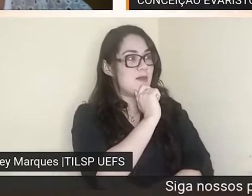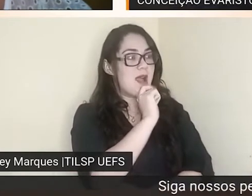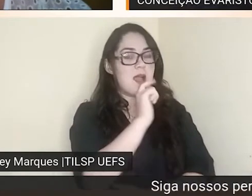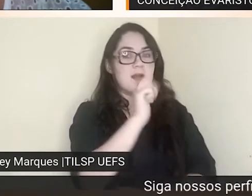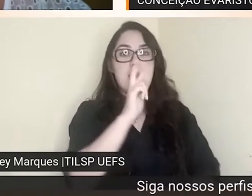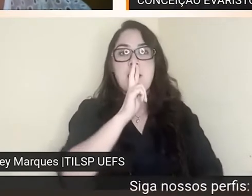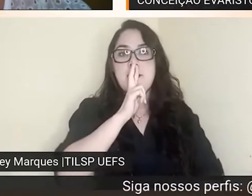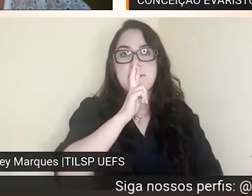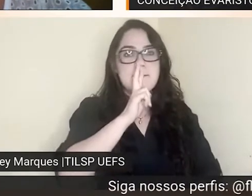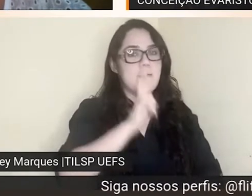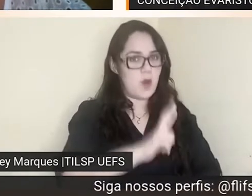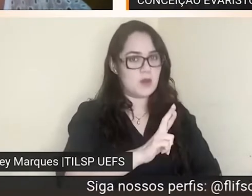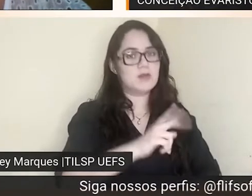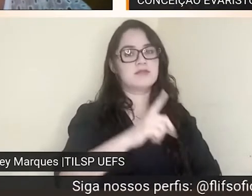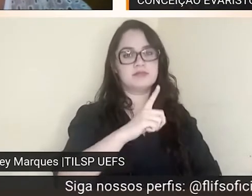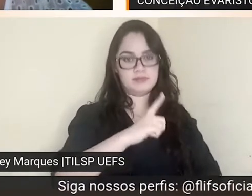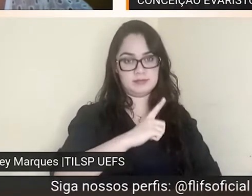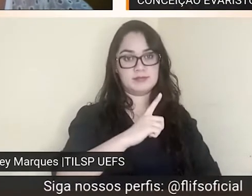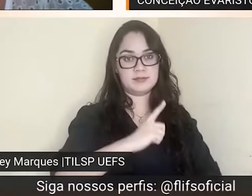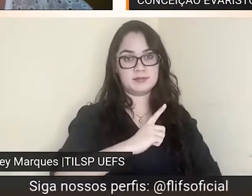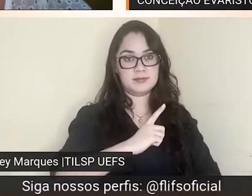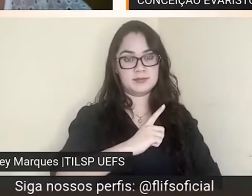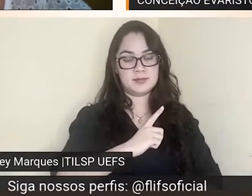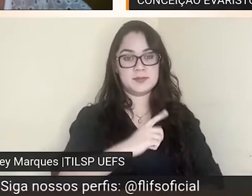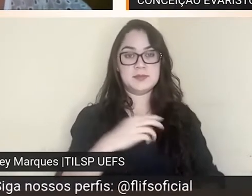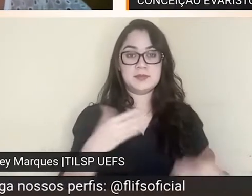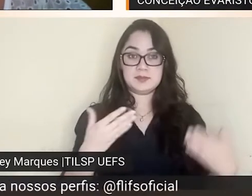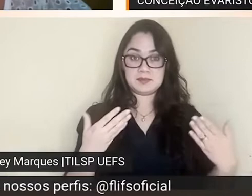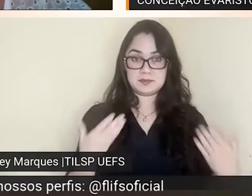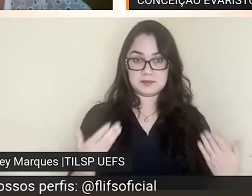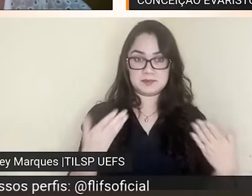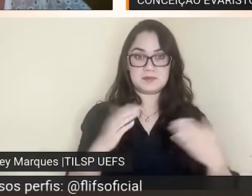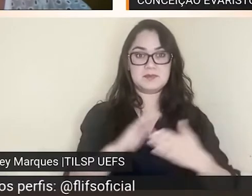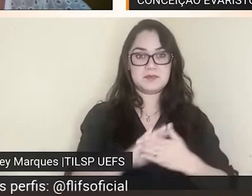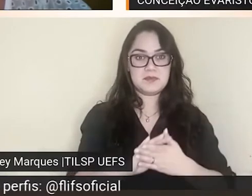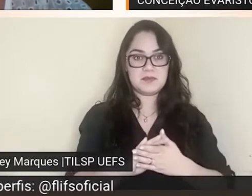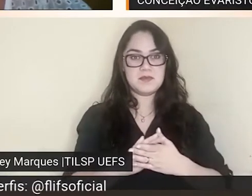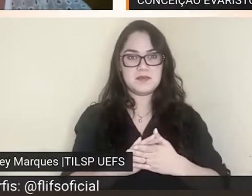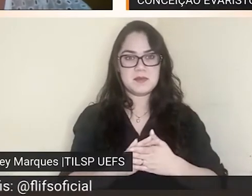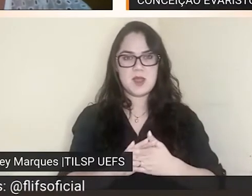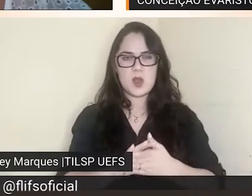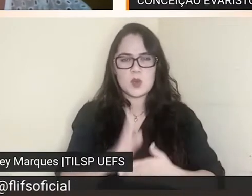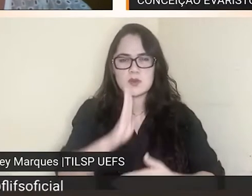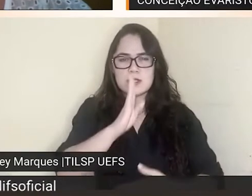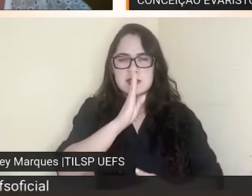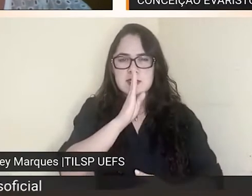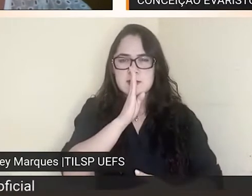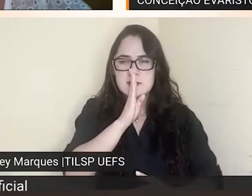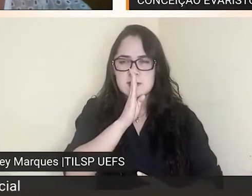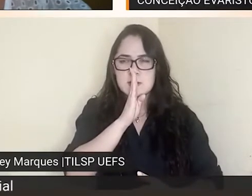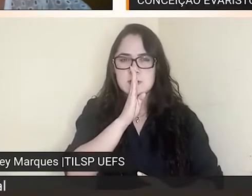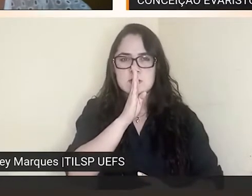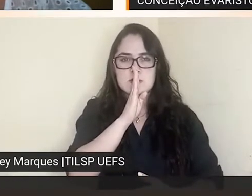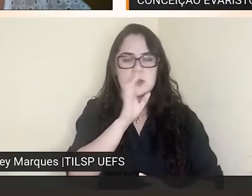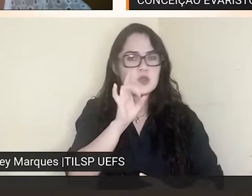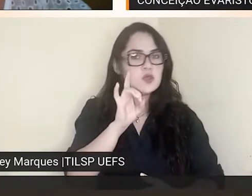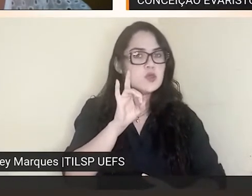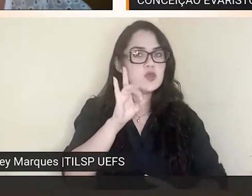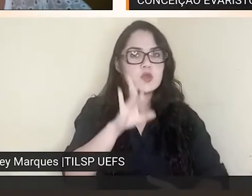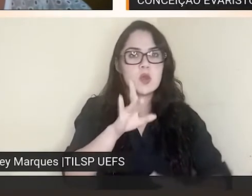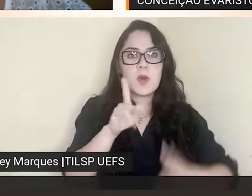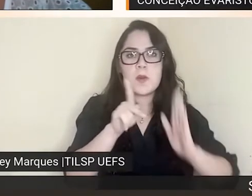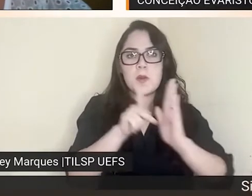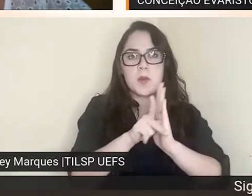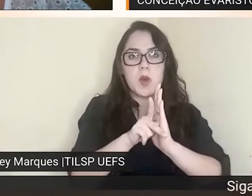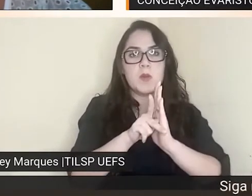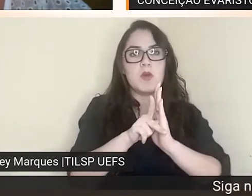resposta. Então, dar conta desse silêncio, só a oralidade dá. Porque